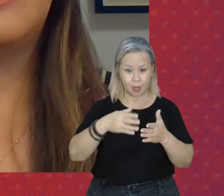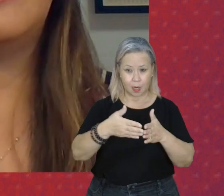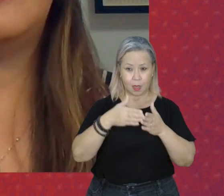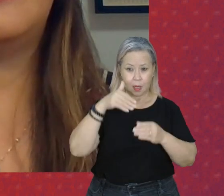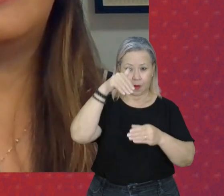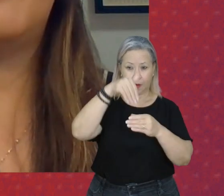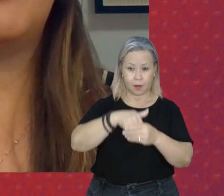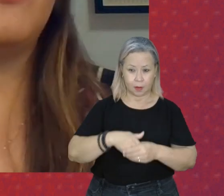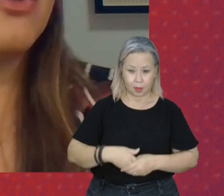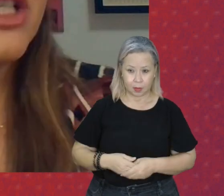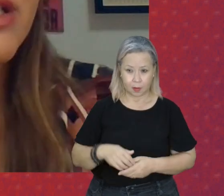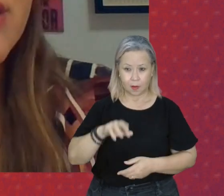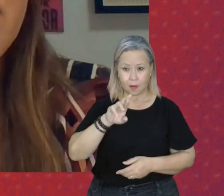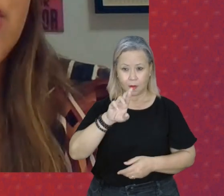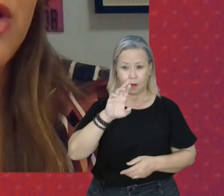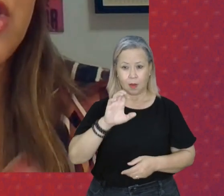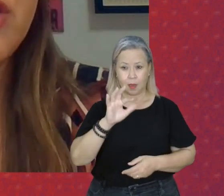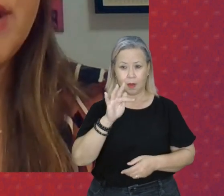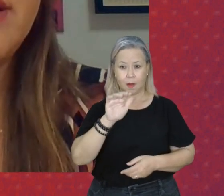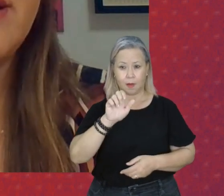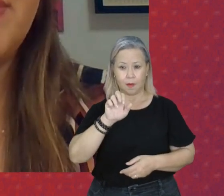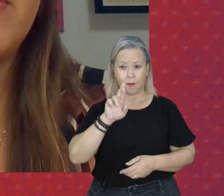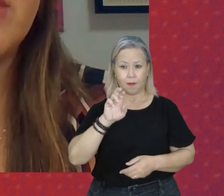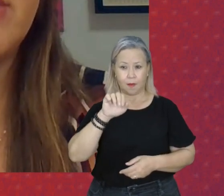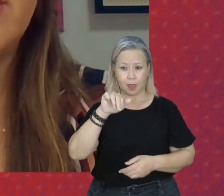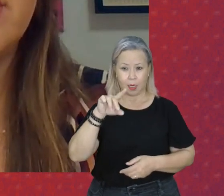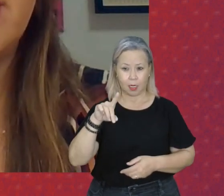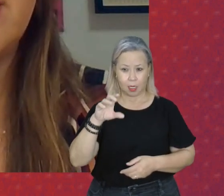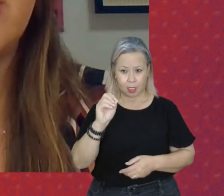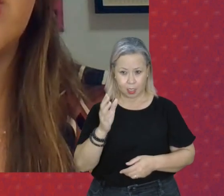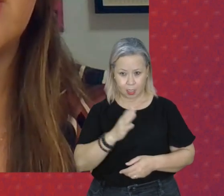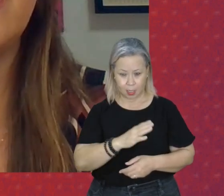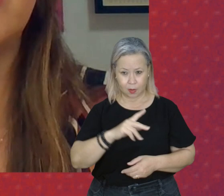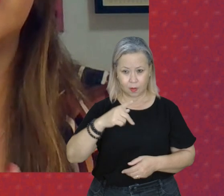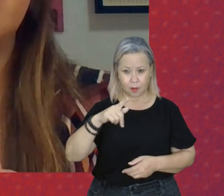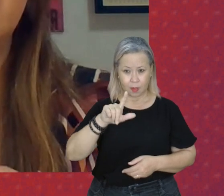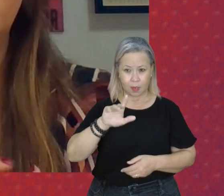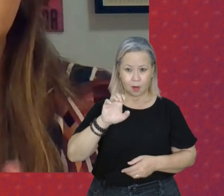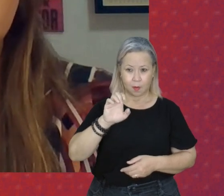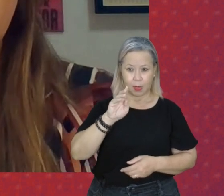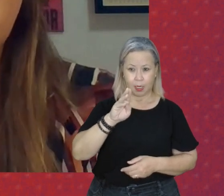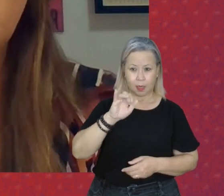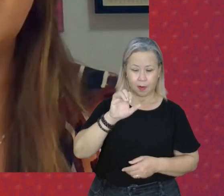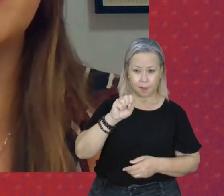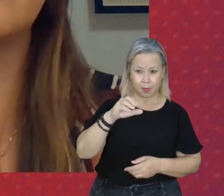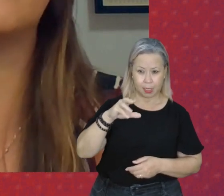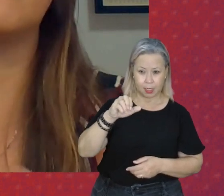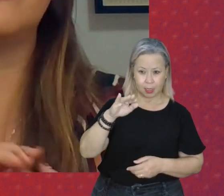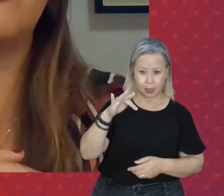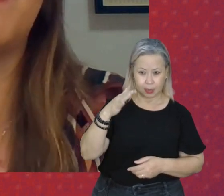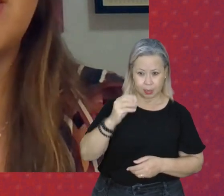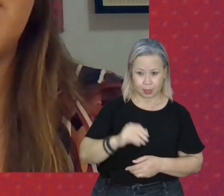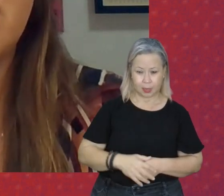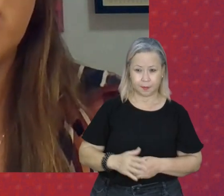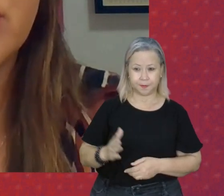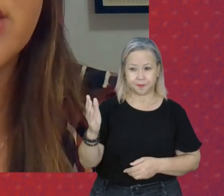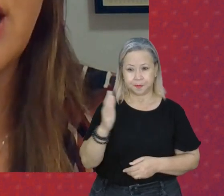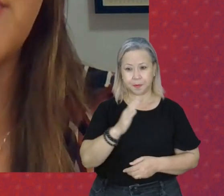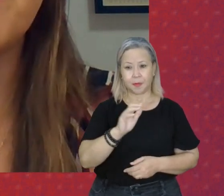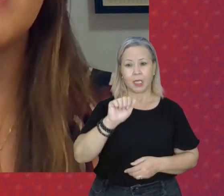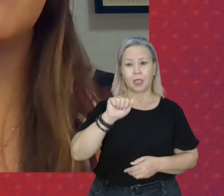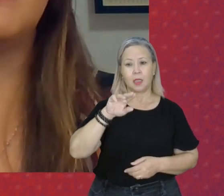referendo, prevê audiência, a gente também tem a previsão aí na legislação de audiências públicas, de conselhos de